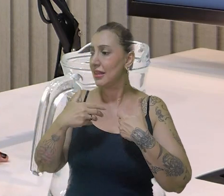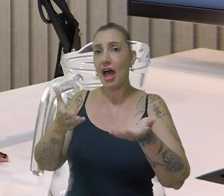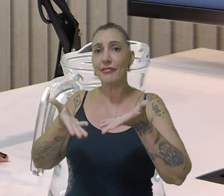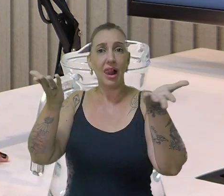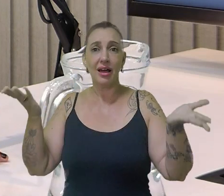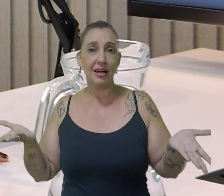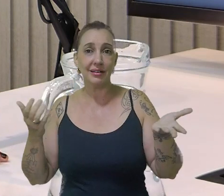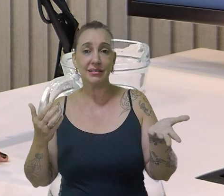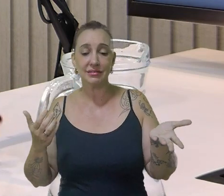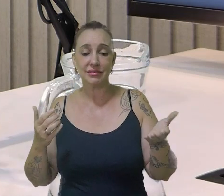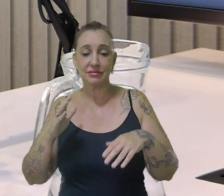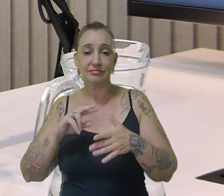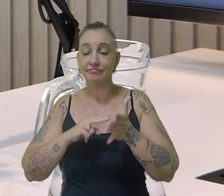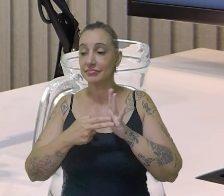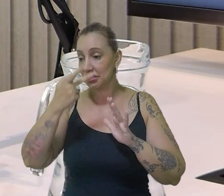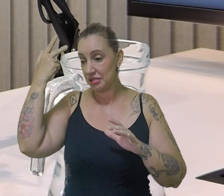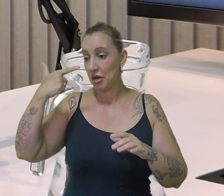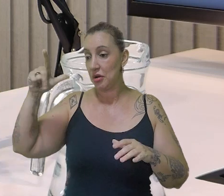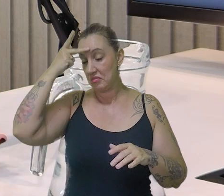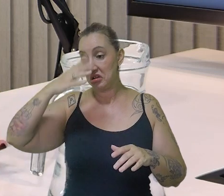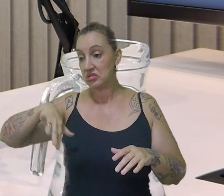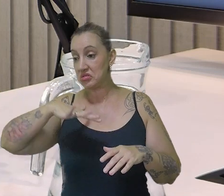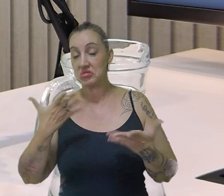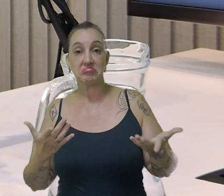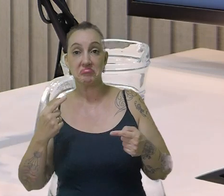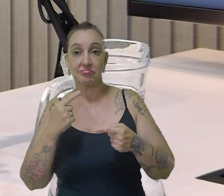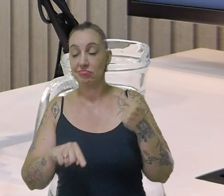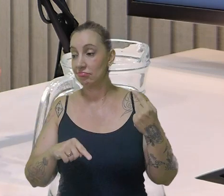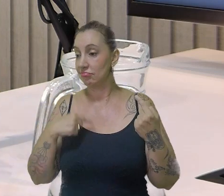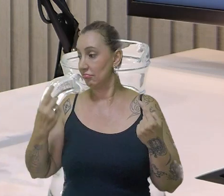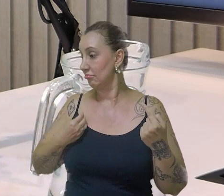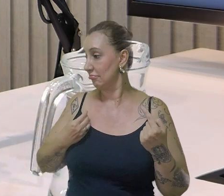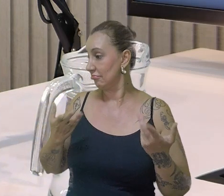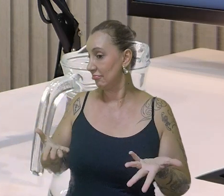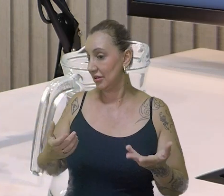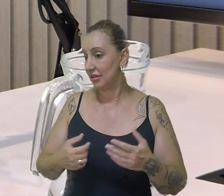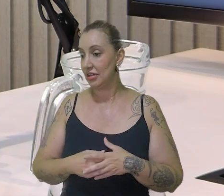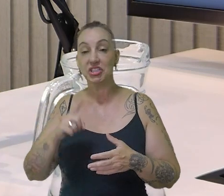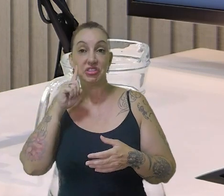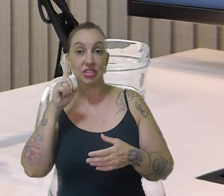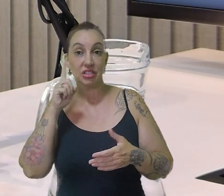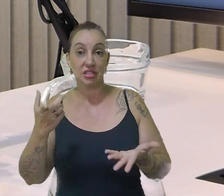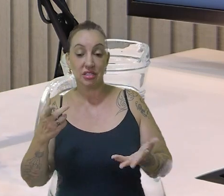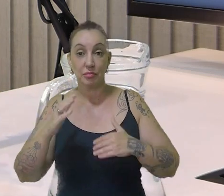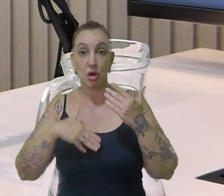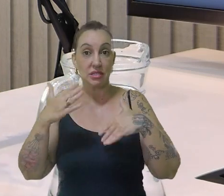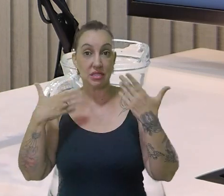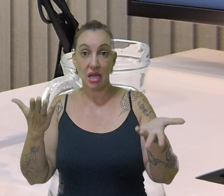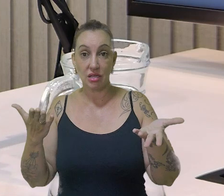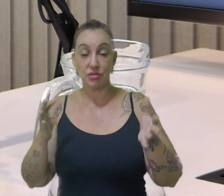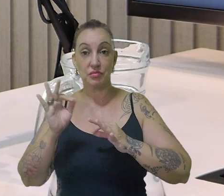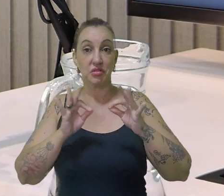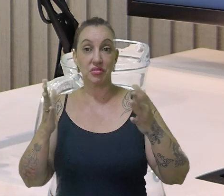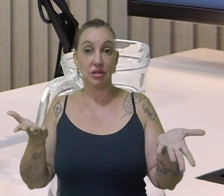lá e não fazia sentido ser outra pessoa chamar uma pessoa que nem tava ali na nossa nosso dia a dia no nossos processos no